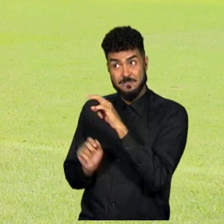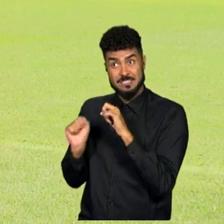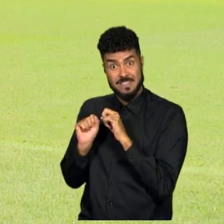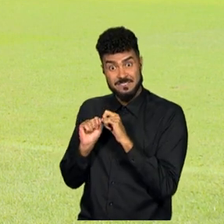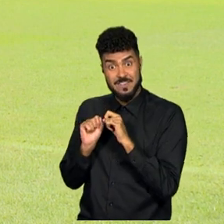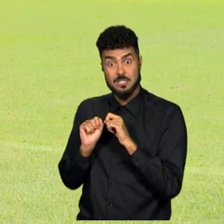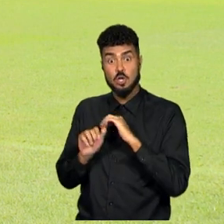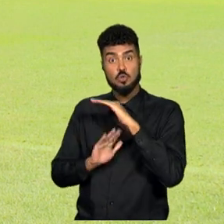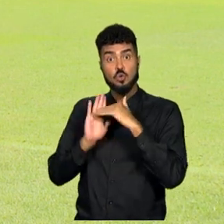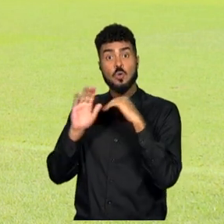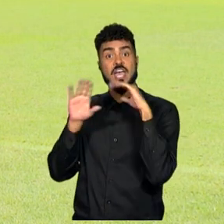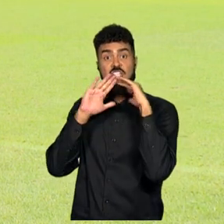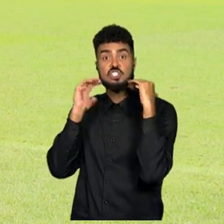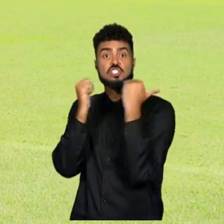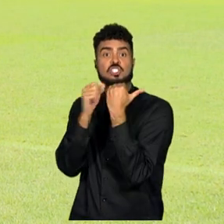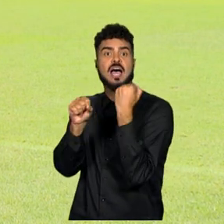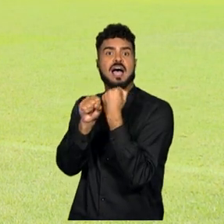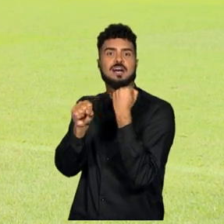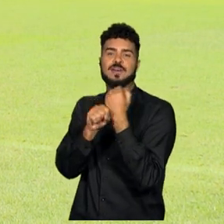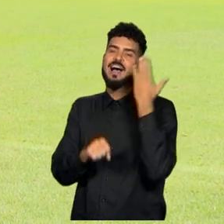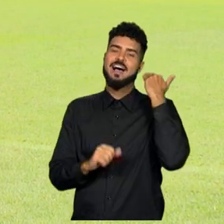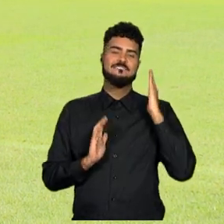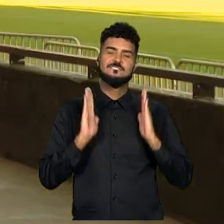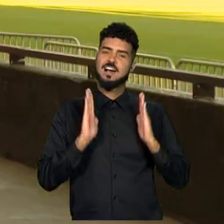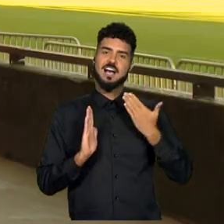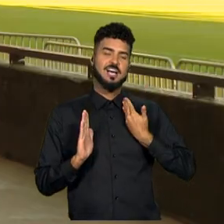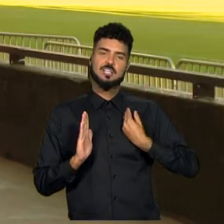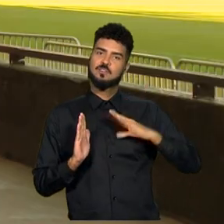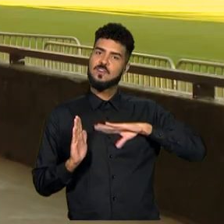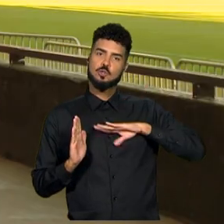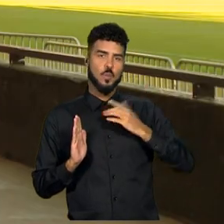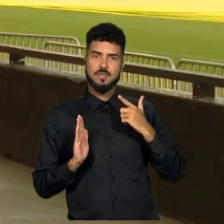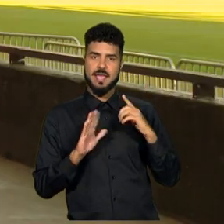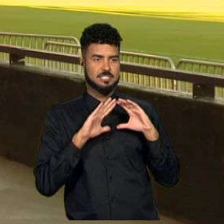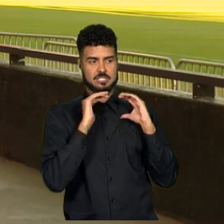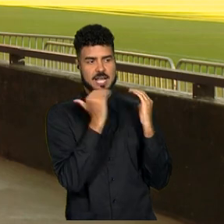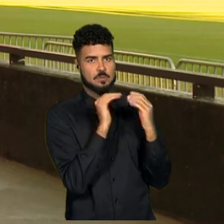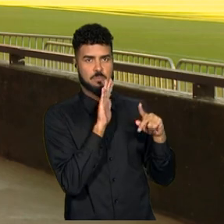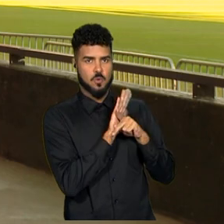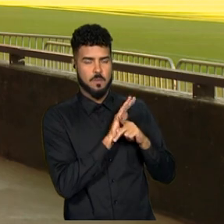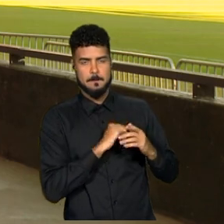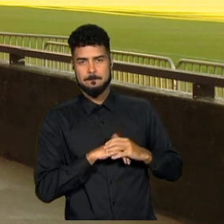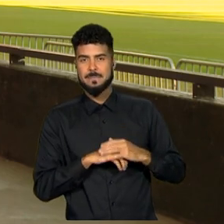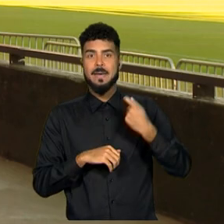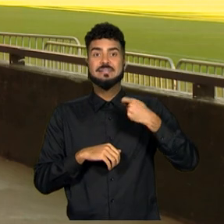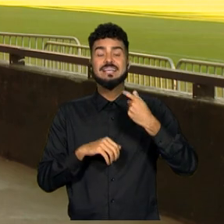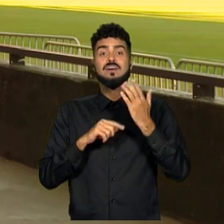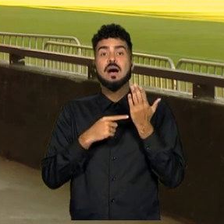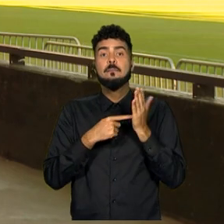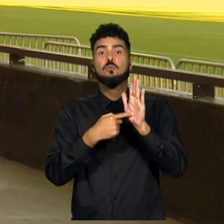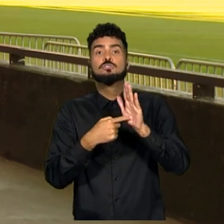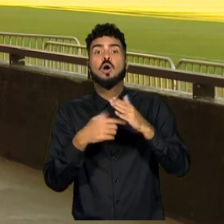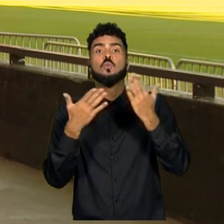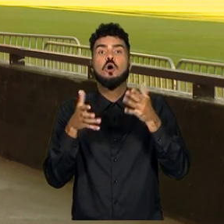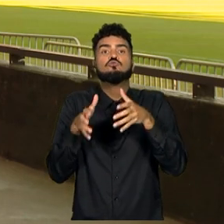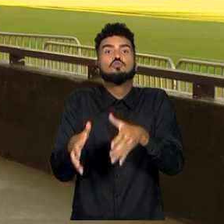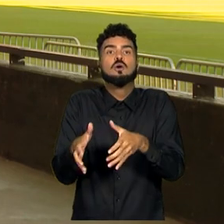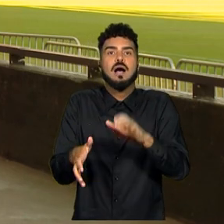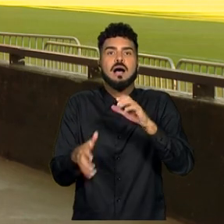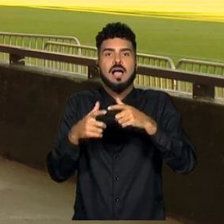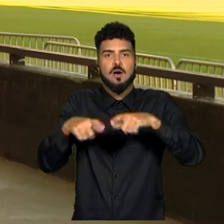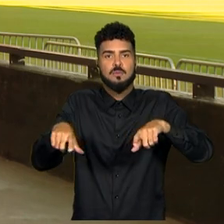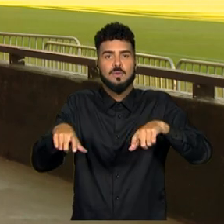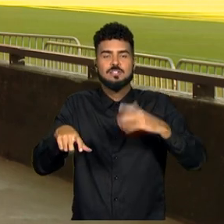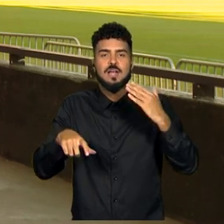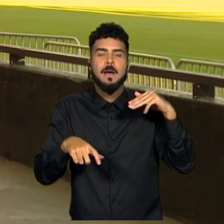o estádio, porque o Vasco não tinha estádio naquele tempo. Você precisava indicar um campo. O que o Vasco fazia? Ele tinha um campo da